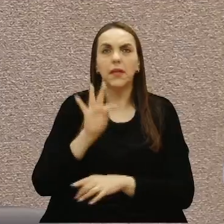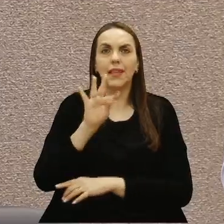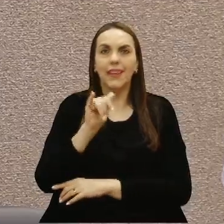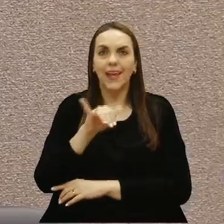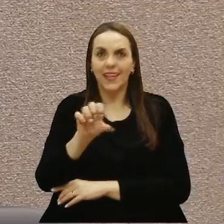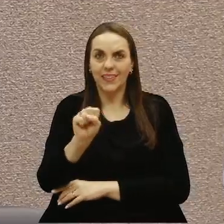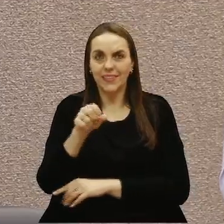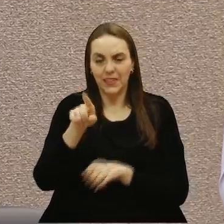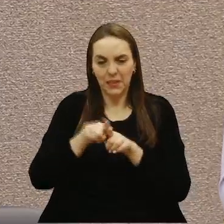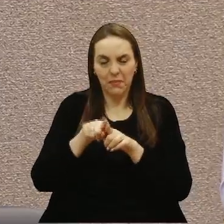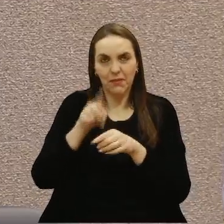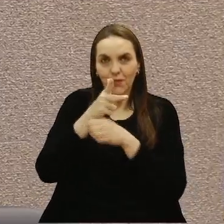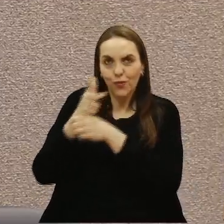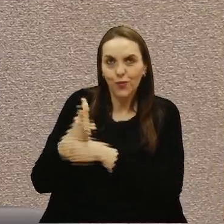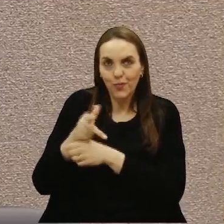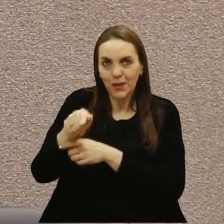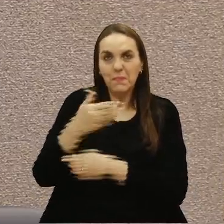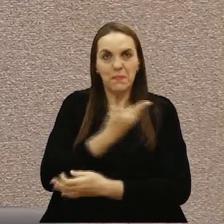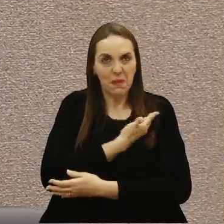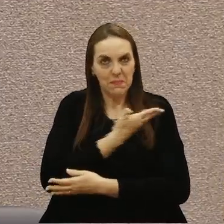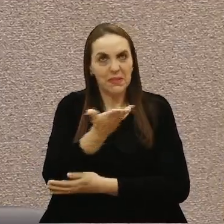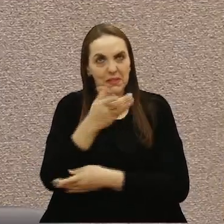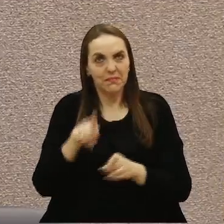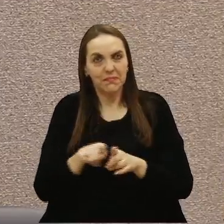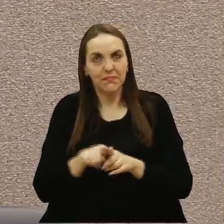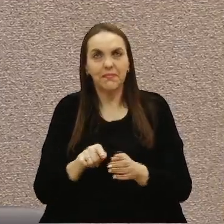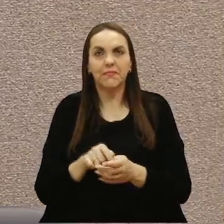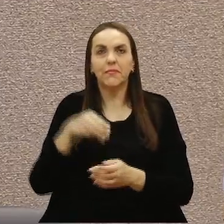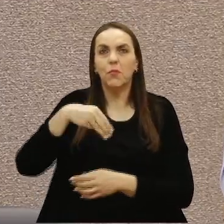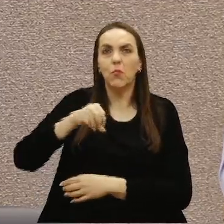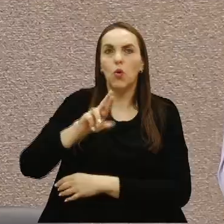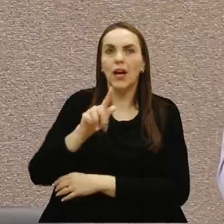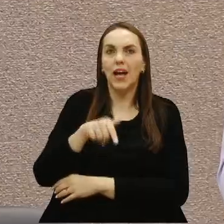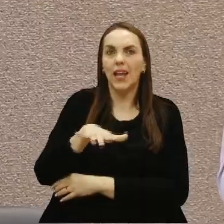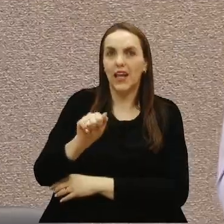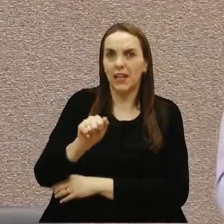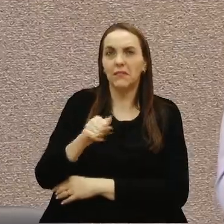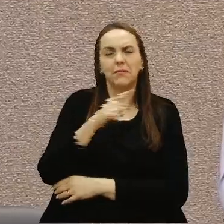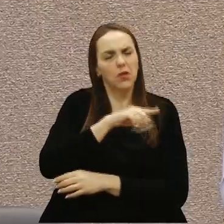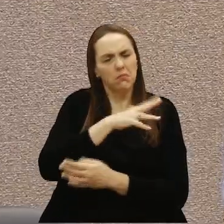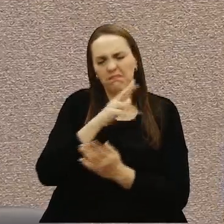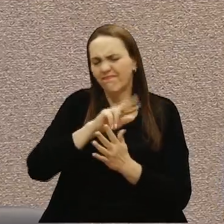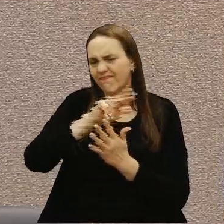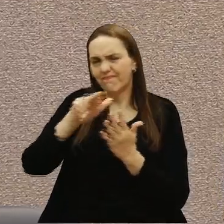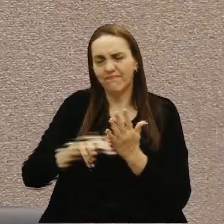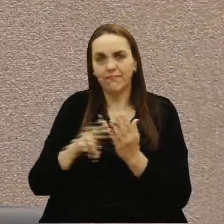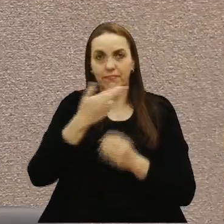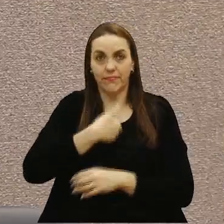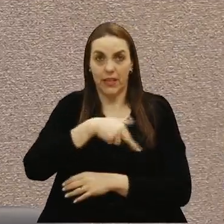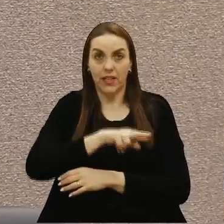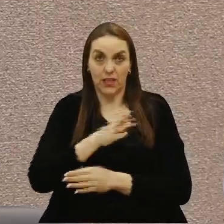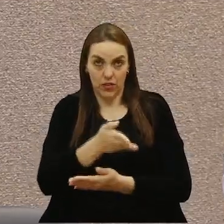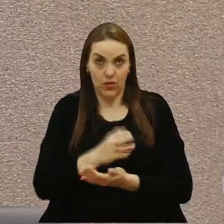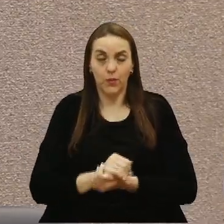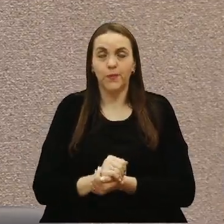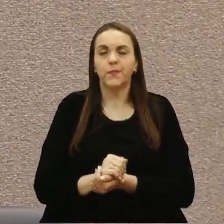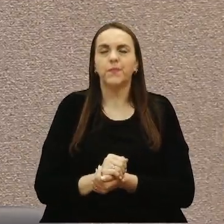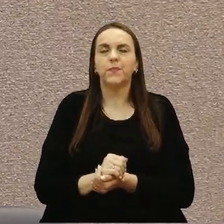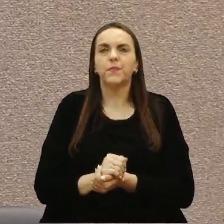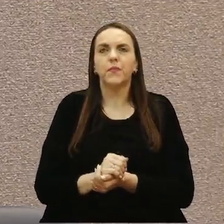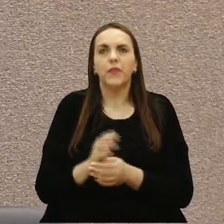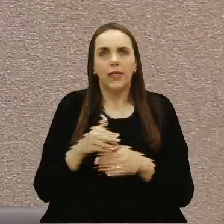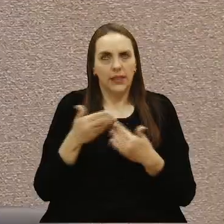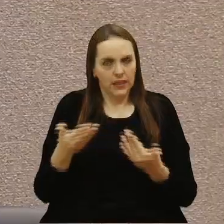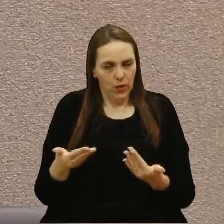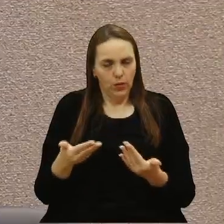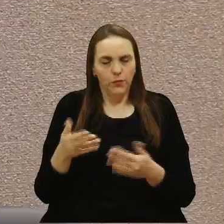embaixo filmando, minha amiga também. Da Morgana, minha amiga, entre tantos outros que cultuam essa religião. E dizer que